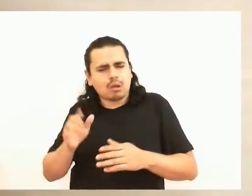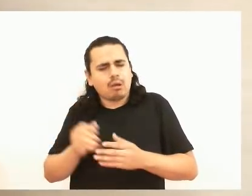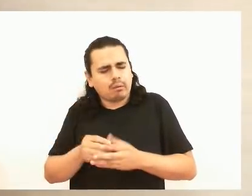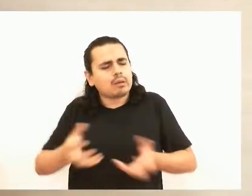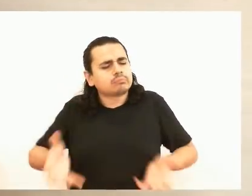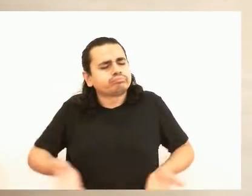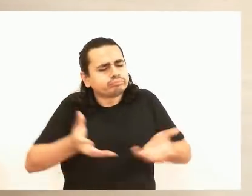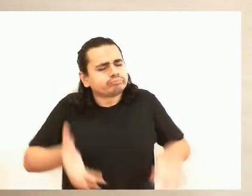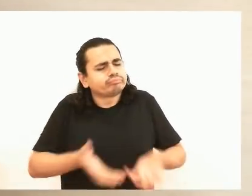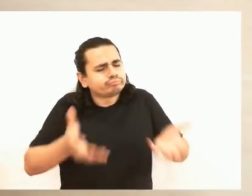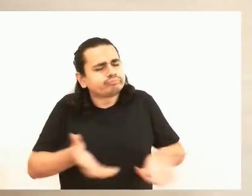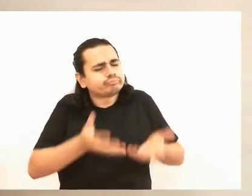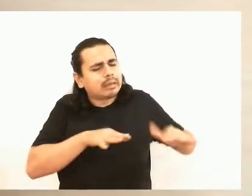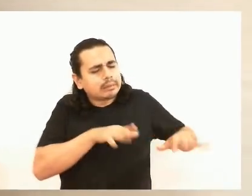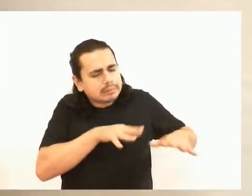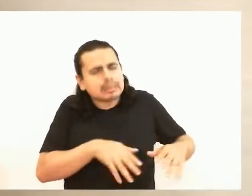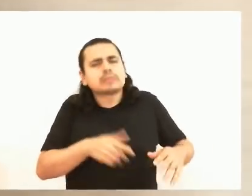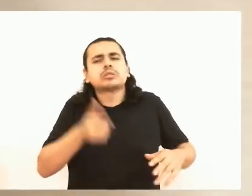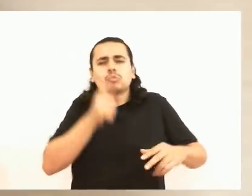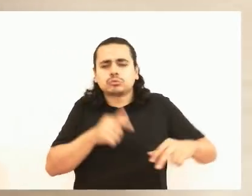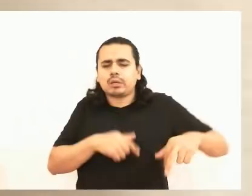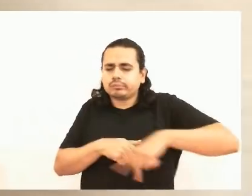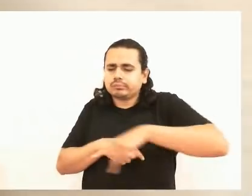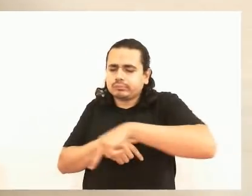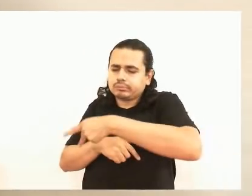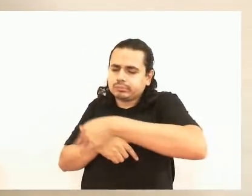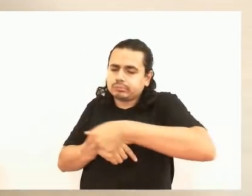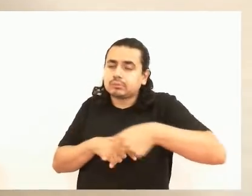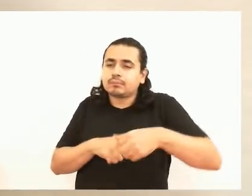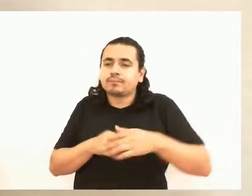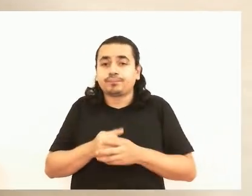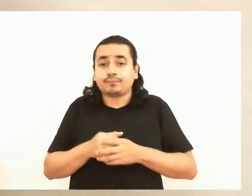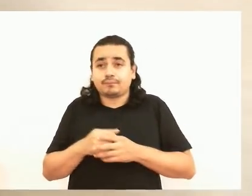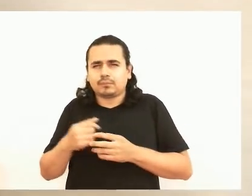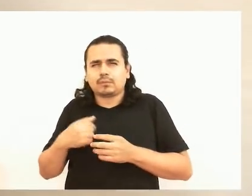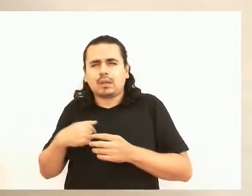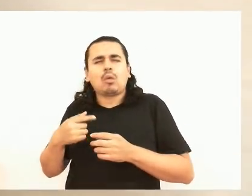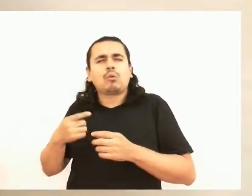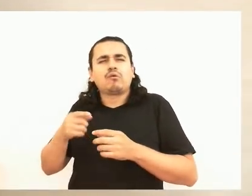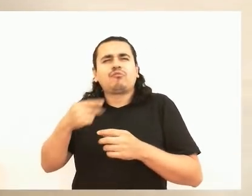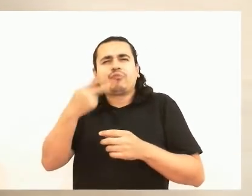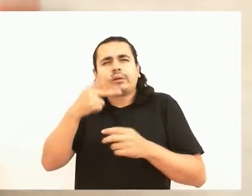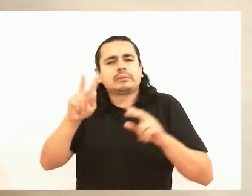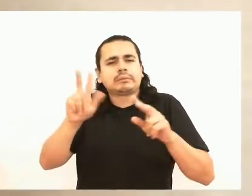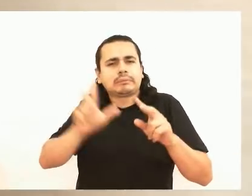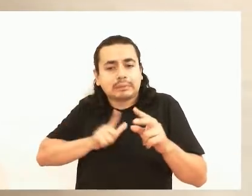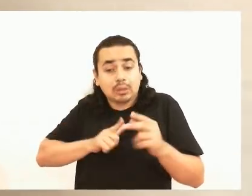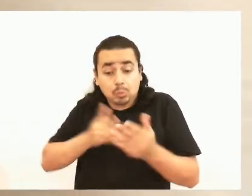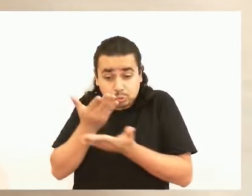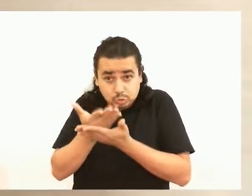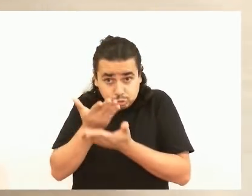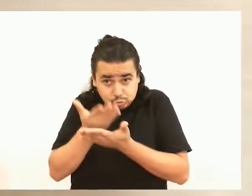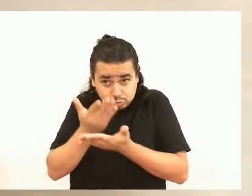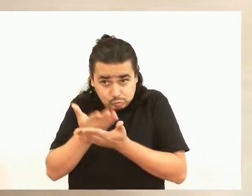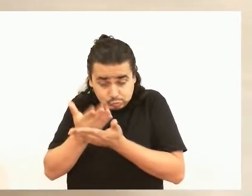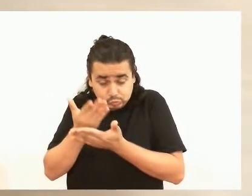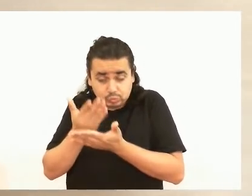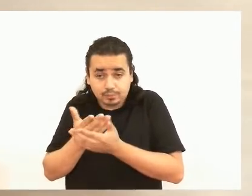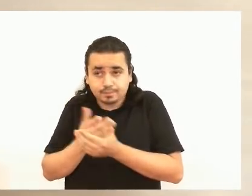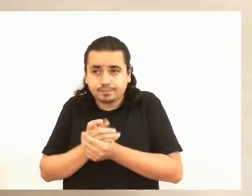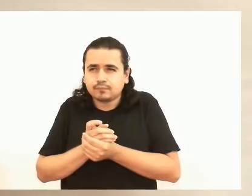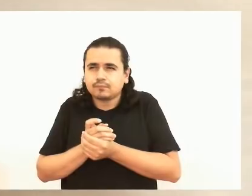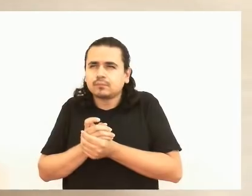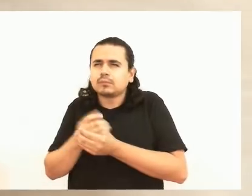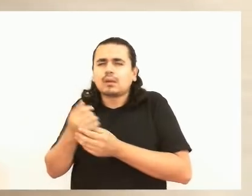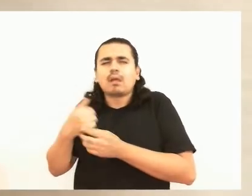ser encorajado e eu tô falando que tem um estudo também que parte parte da av eu